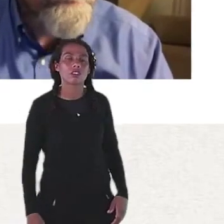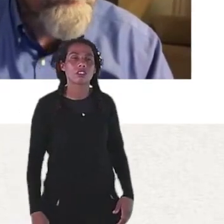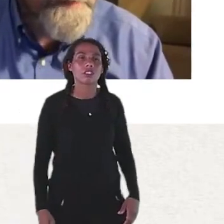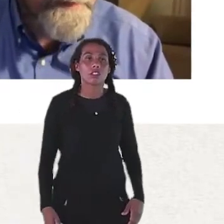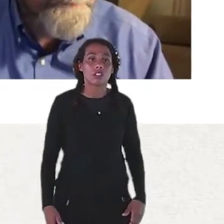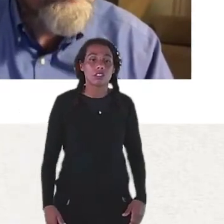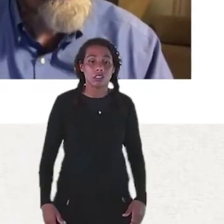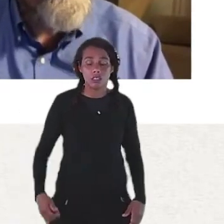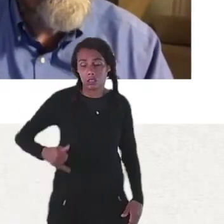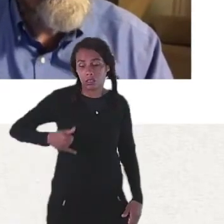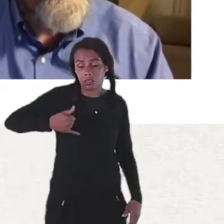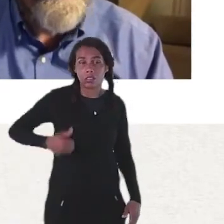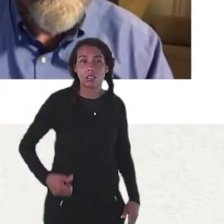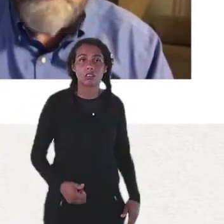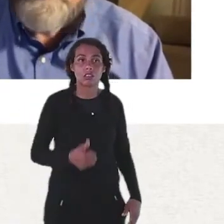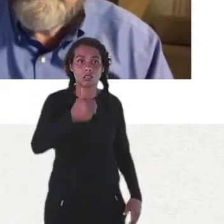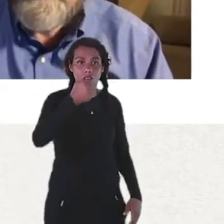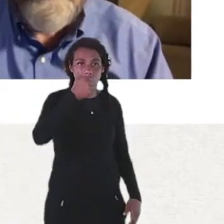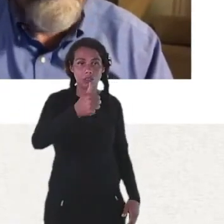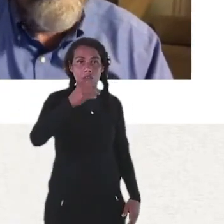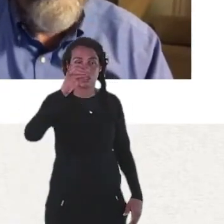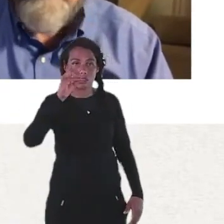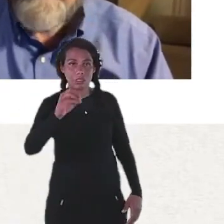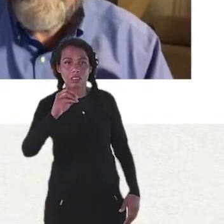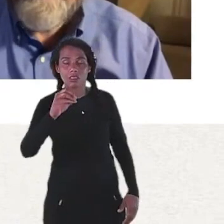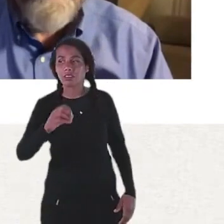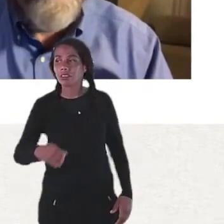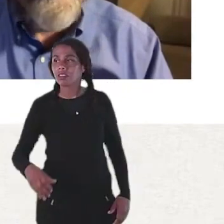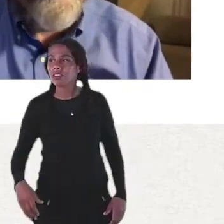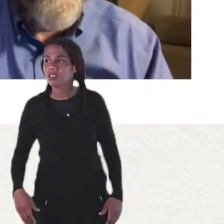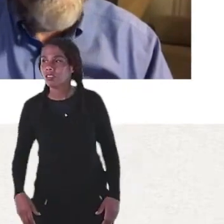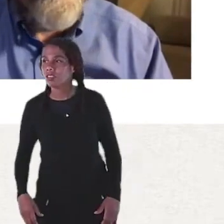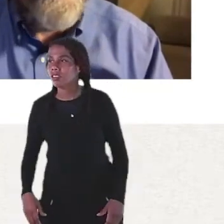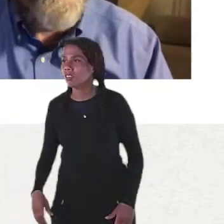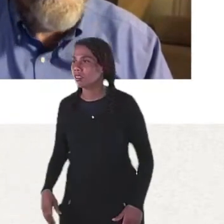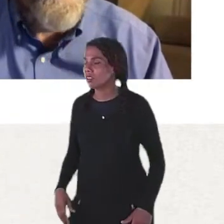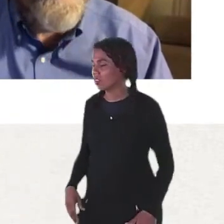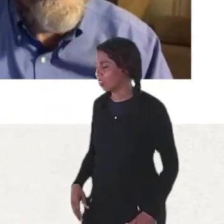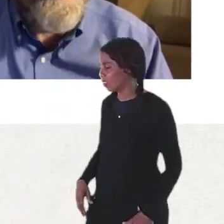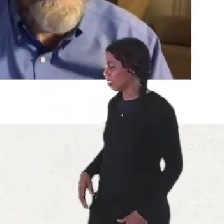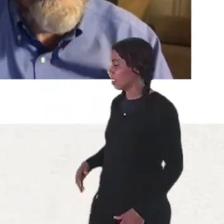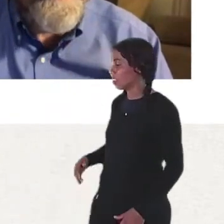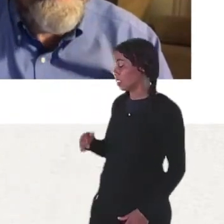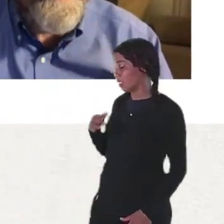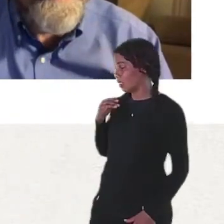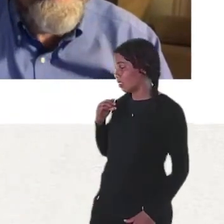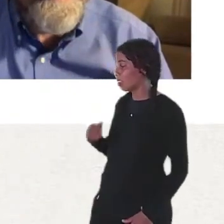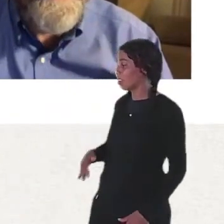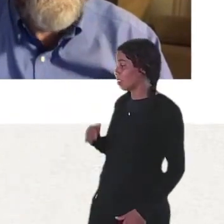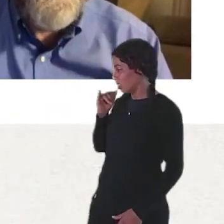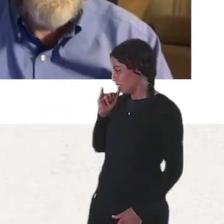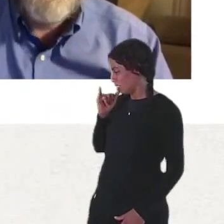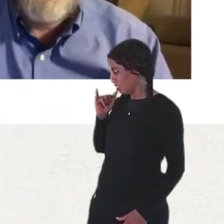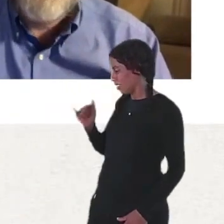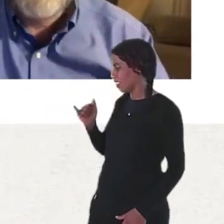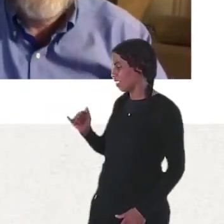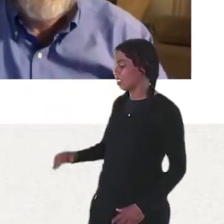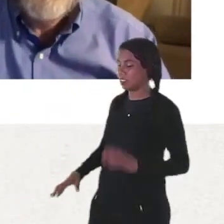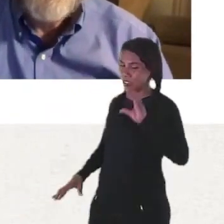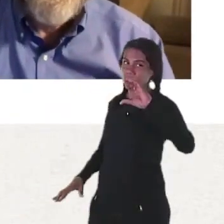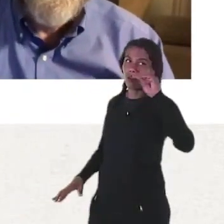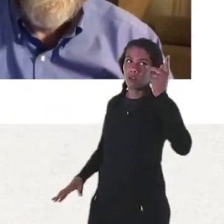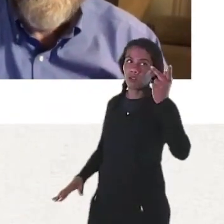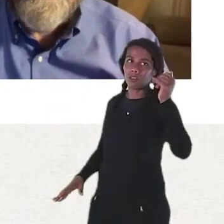anos. Né? Vamos ver se ele vai entrar. Menos, Afonso. O Chico Mendonça daquele cruzeirense, tadinho.